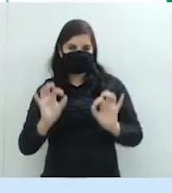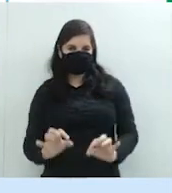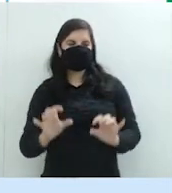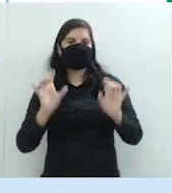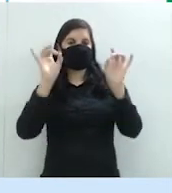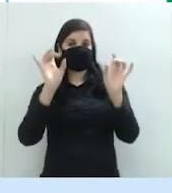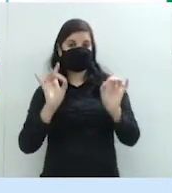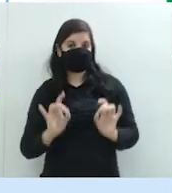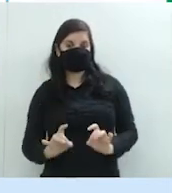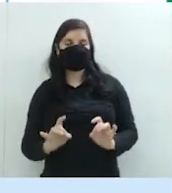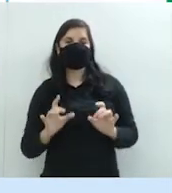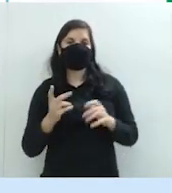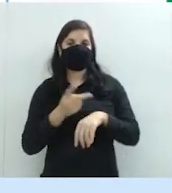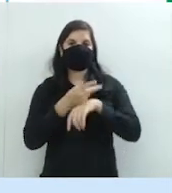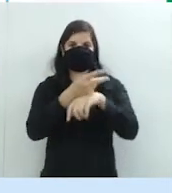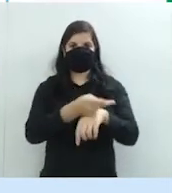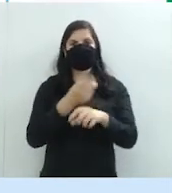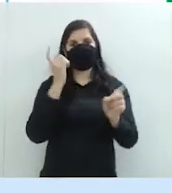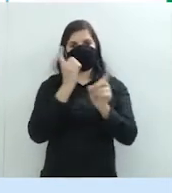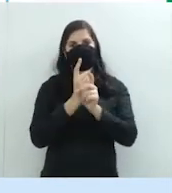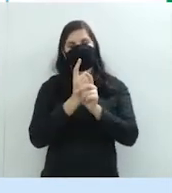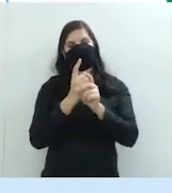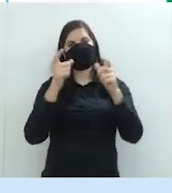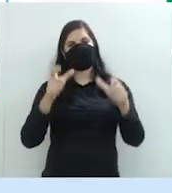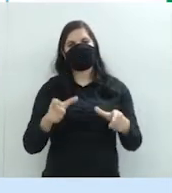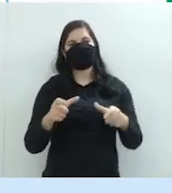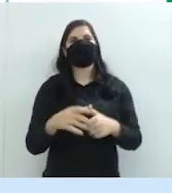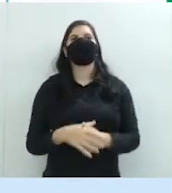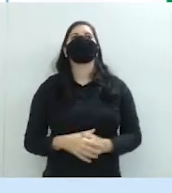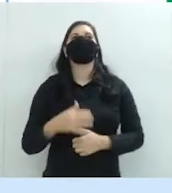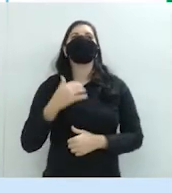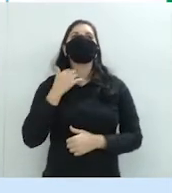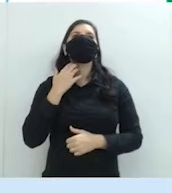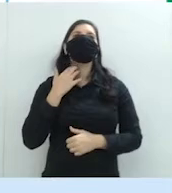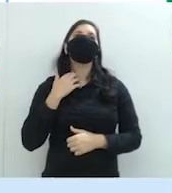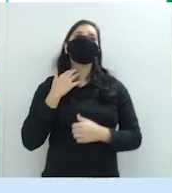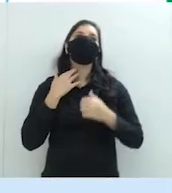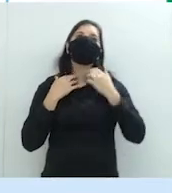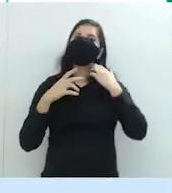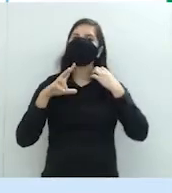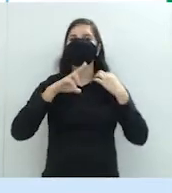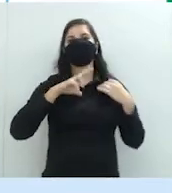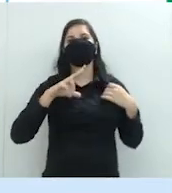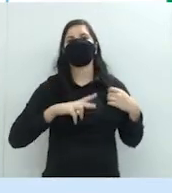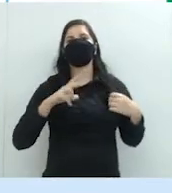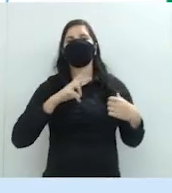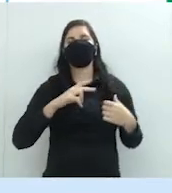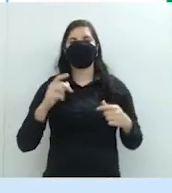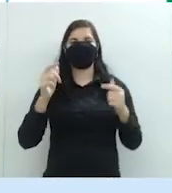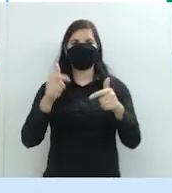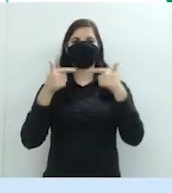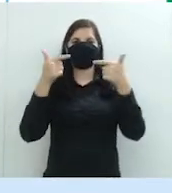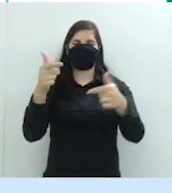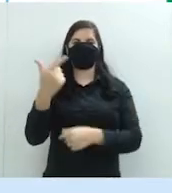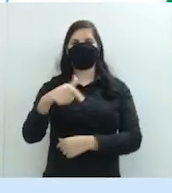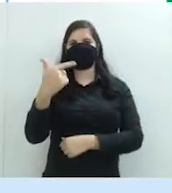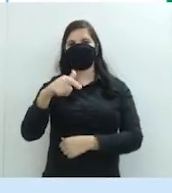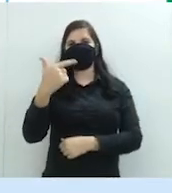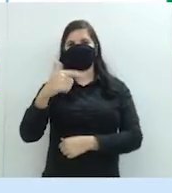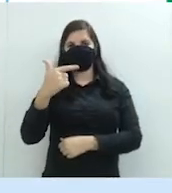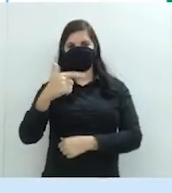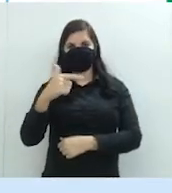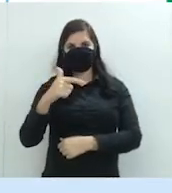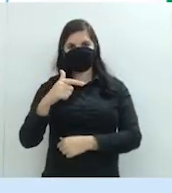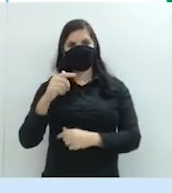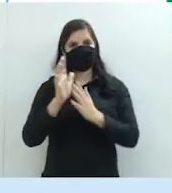terras, não é isso, descobertas. Lembrando que Portugal não teve muita sorte, né? Em relação à